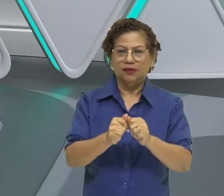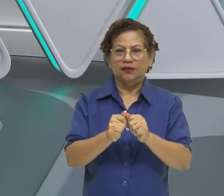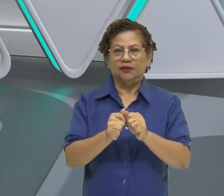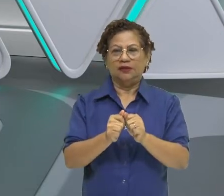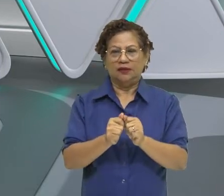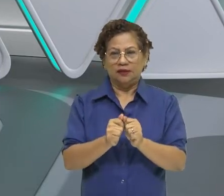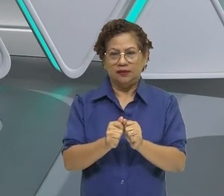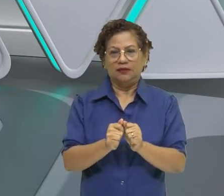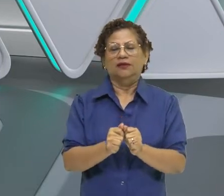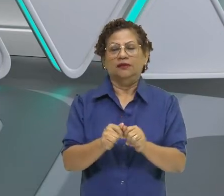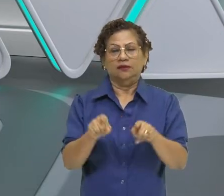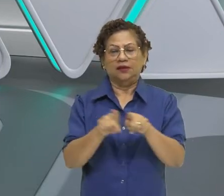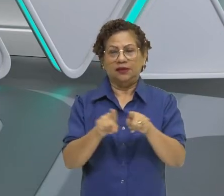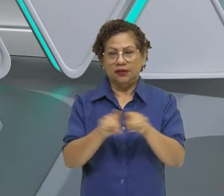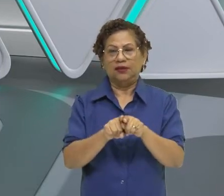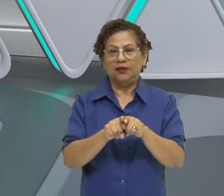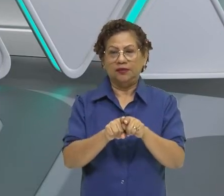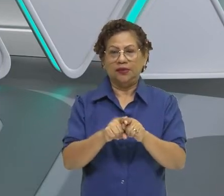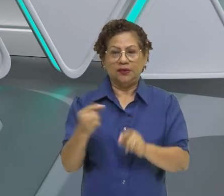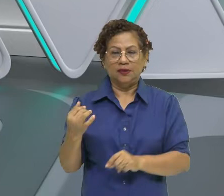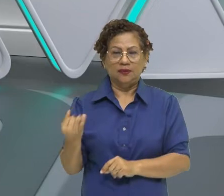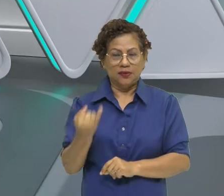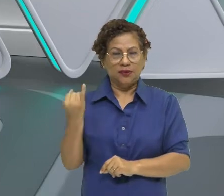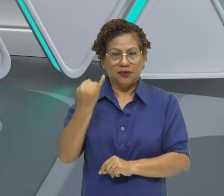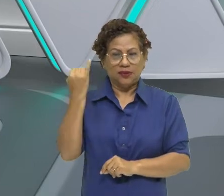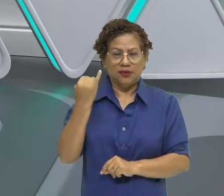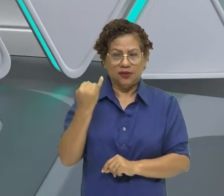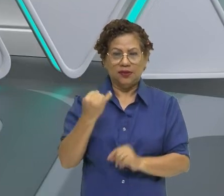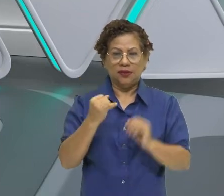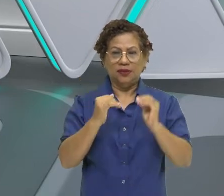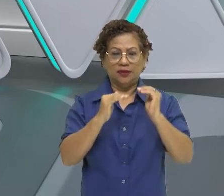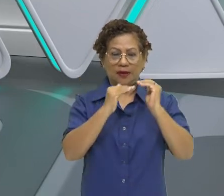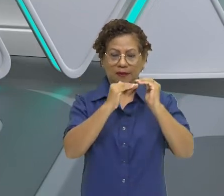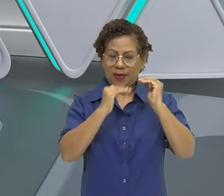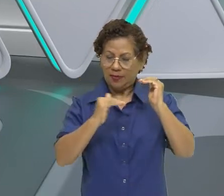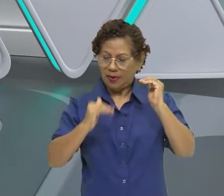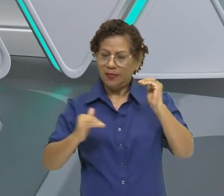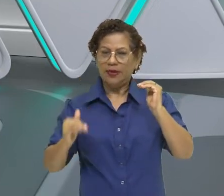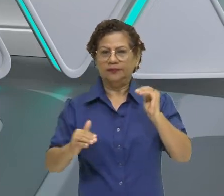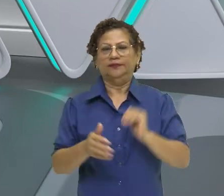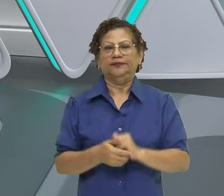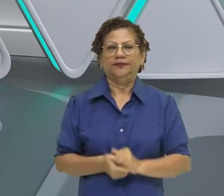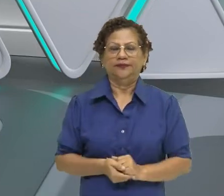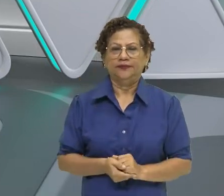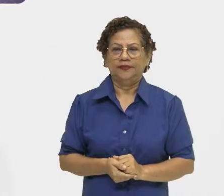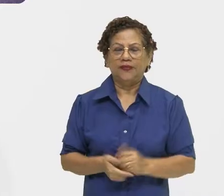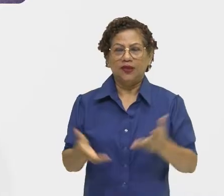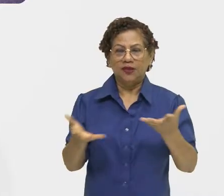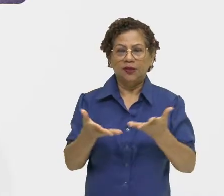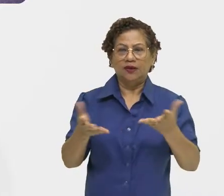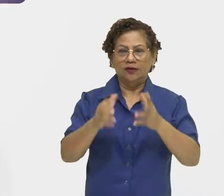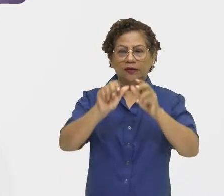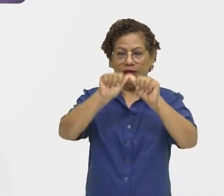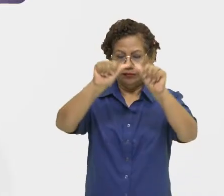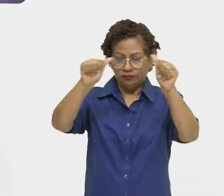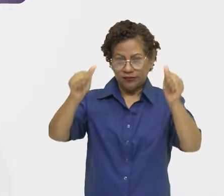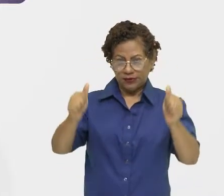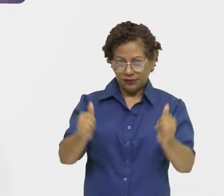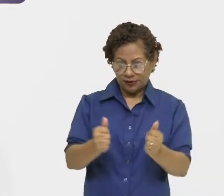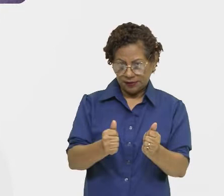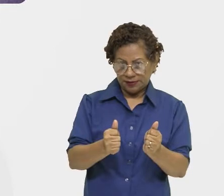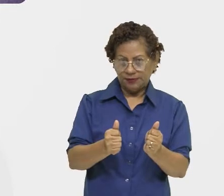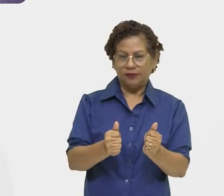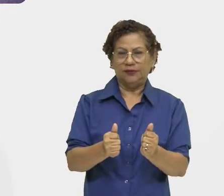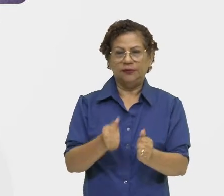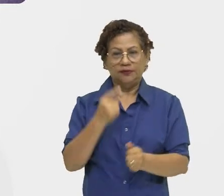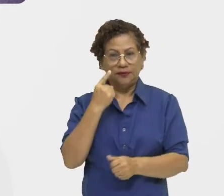a questão dos tamanhos. Ok? Agora a gente vai falar da escultura egípcia. Assim como toda a sua arte de caráter funcional,